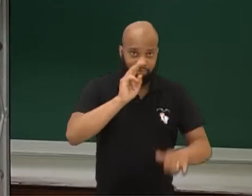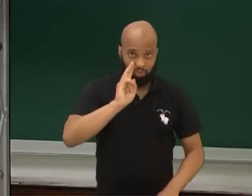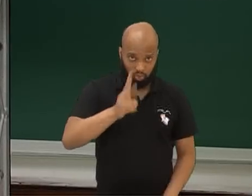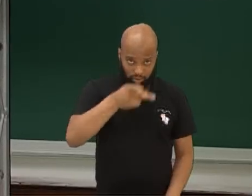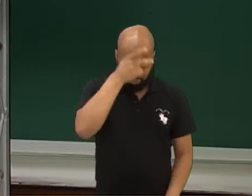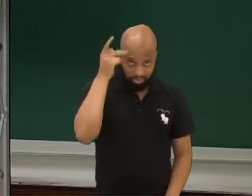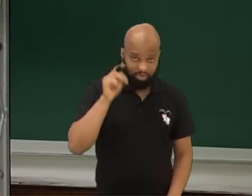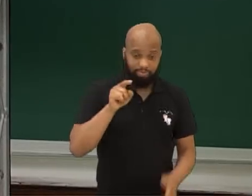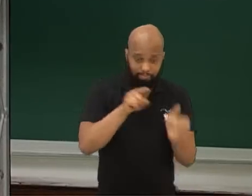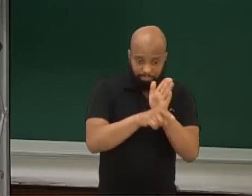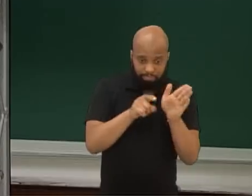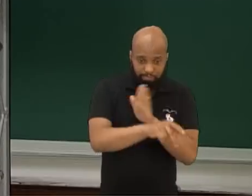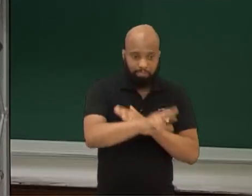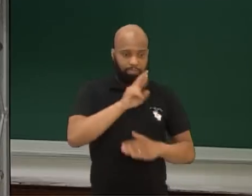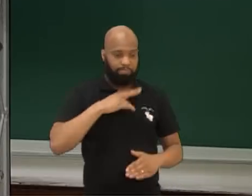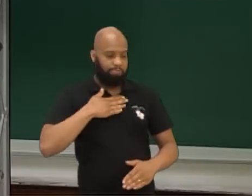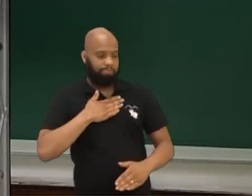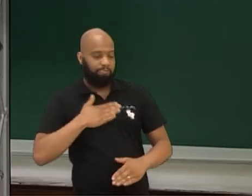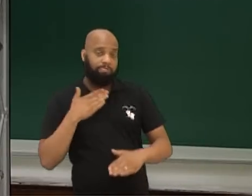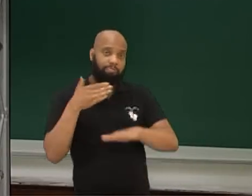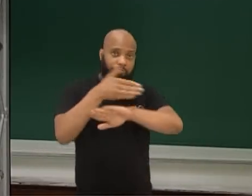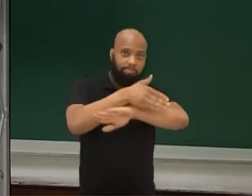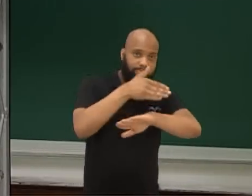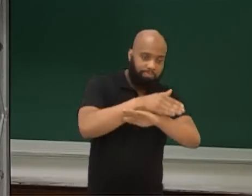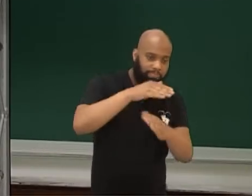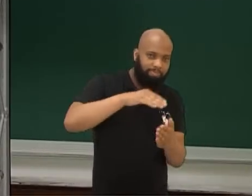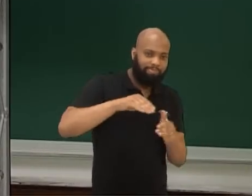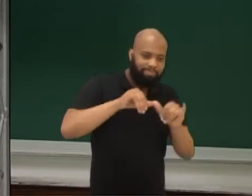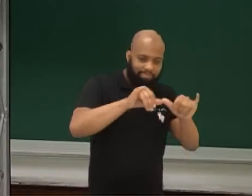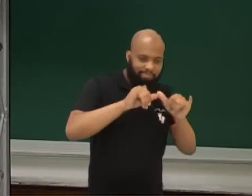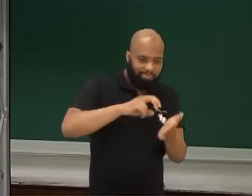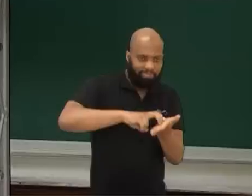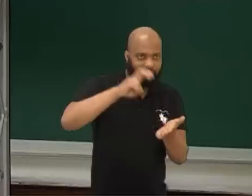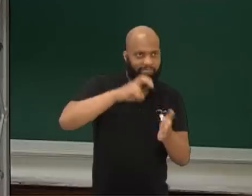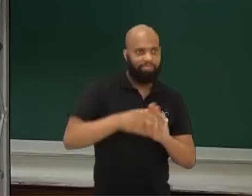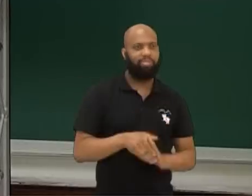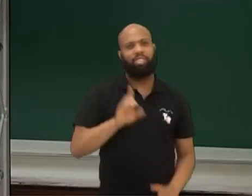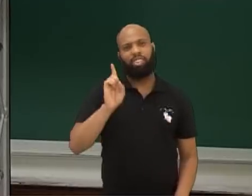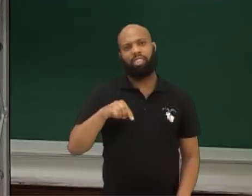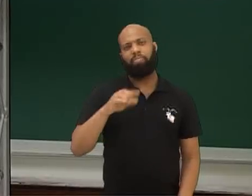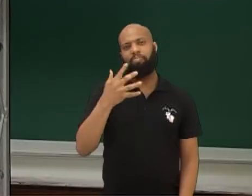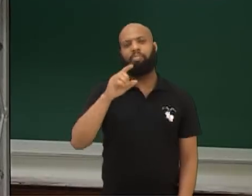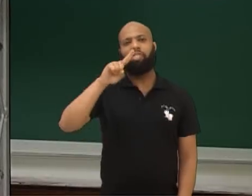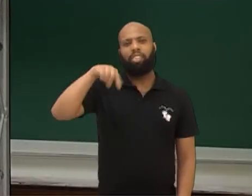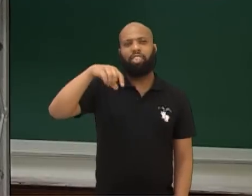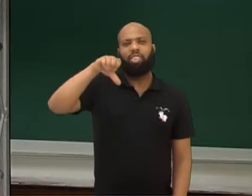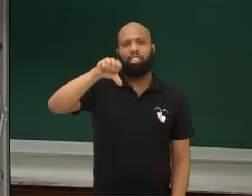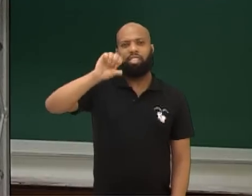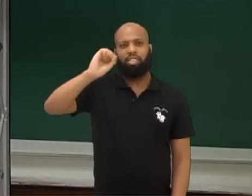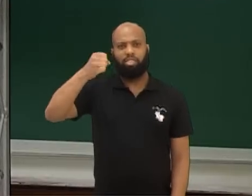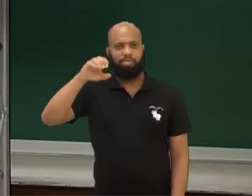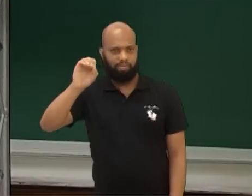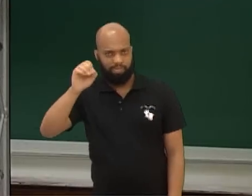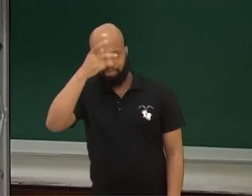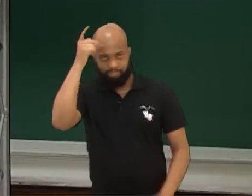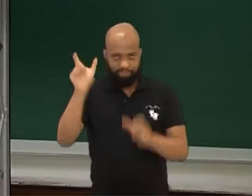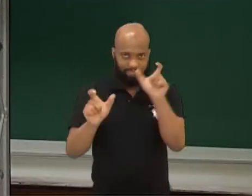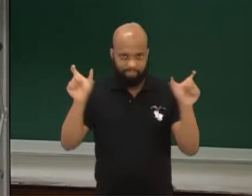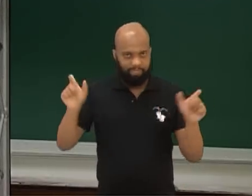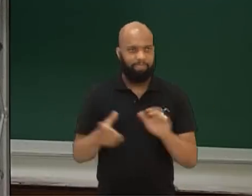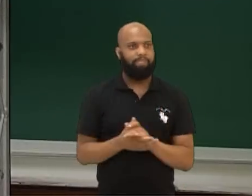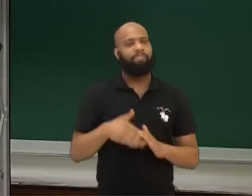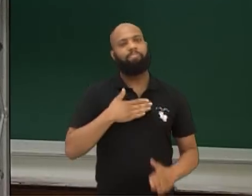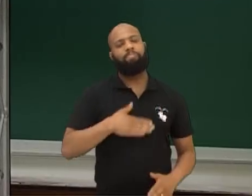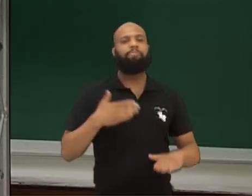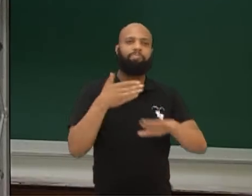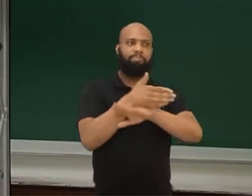pessoas entrevistadas, gostam de ir de manhã. Dá 980 pessoas, tá? Se eu calcular 49% de 2.000, dá